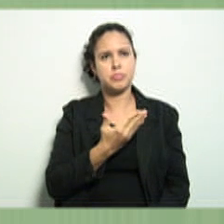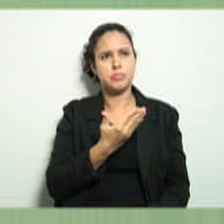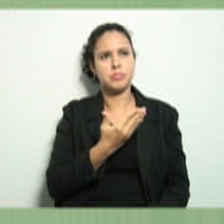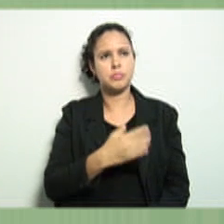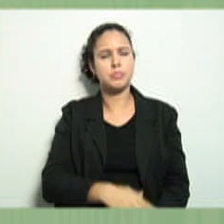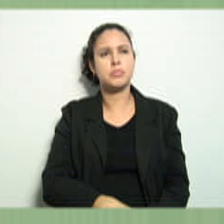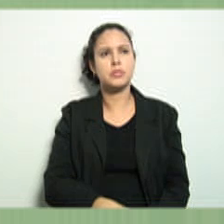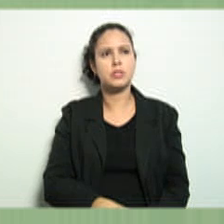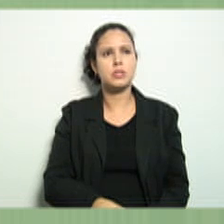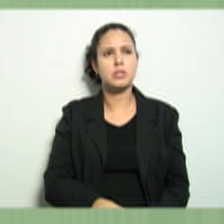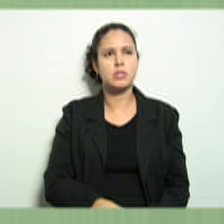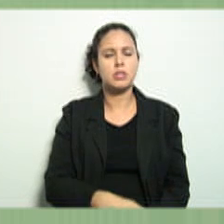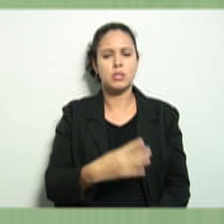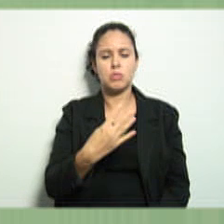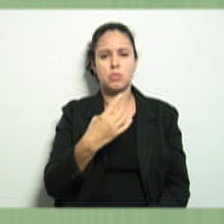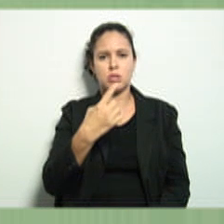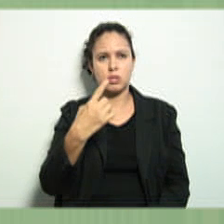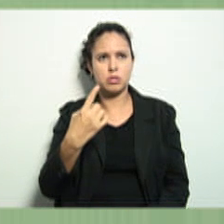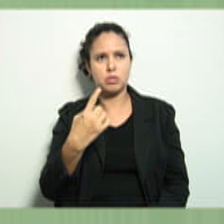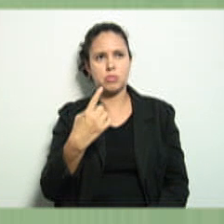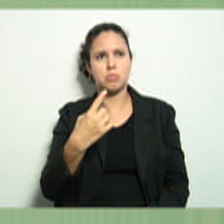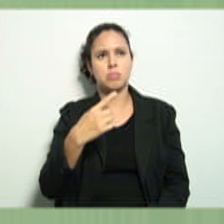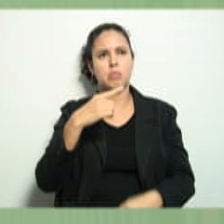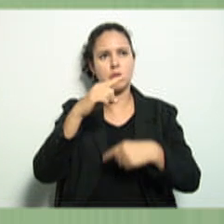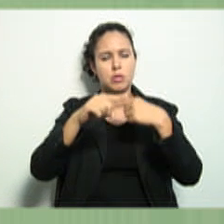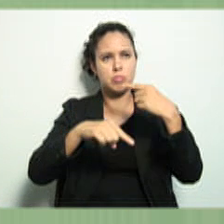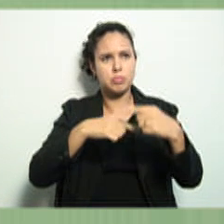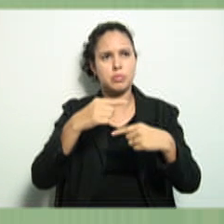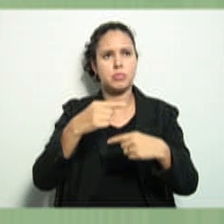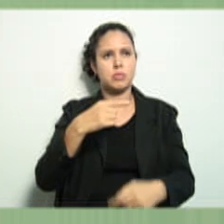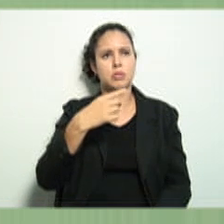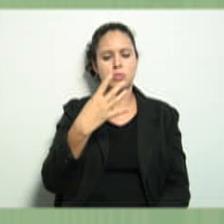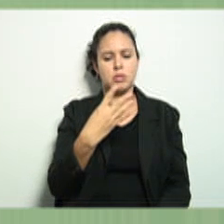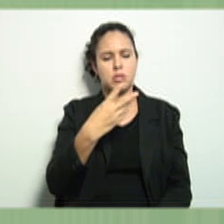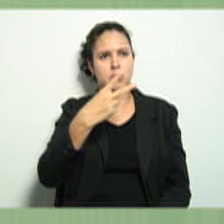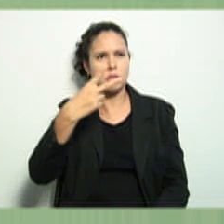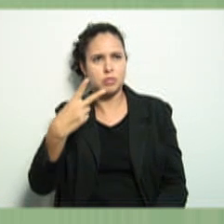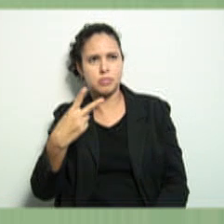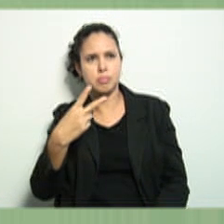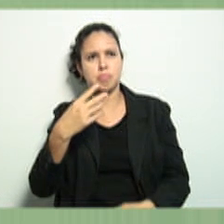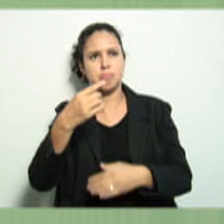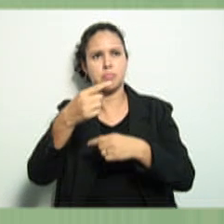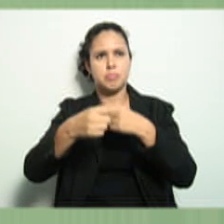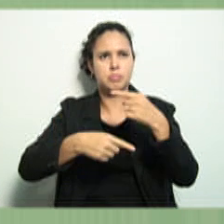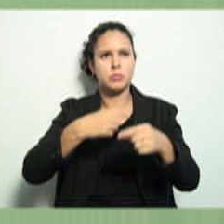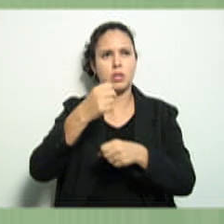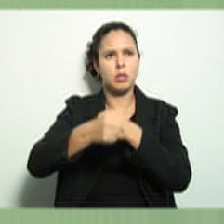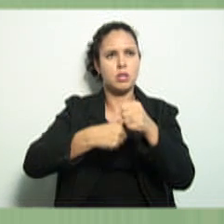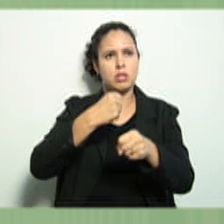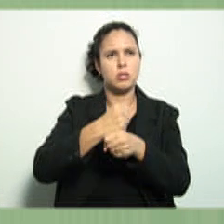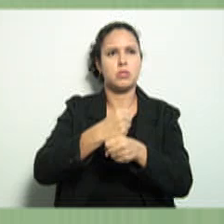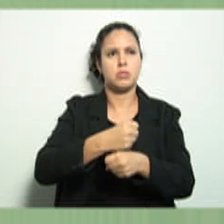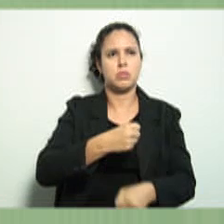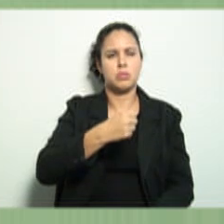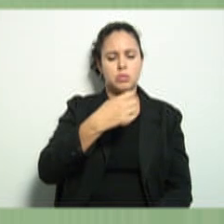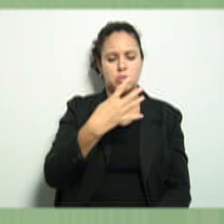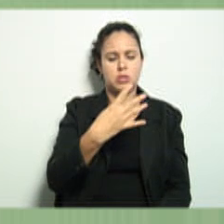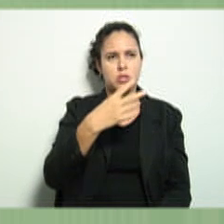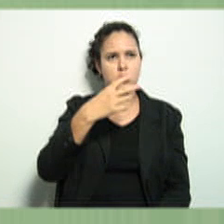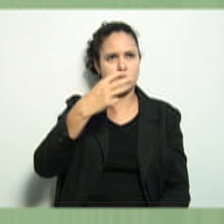44 e 45. A gente percebe que essa migração para os seringais foi maior no ano de